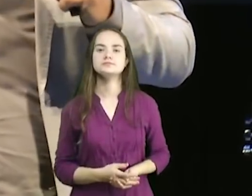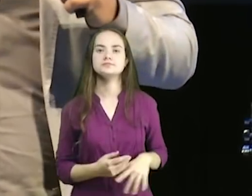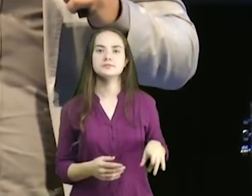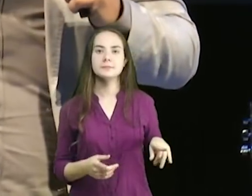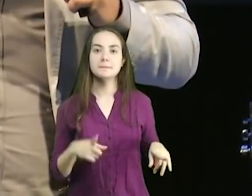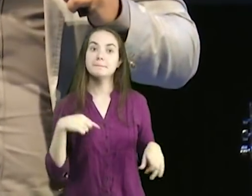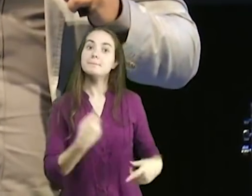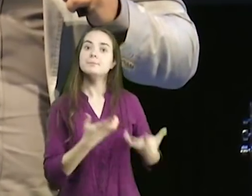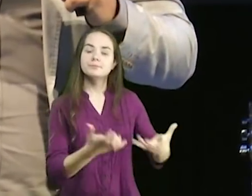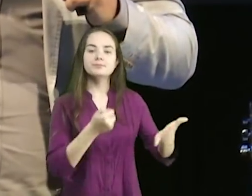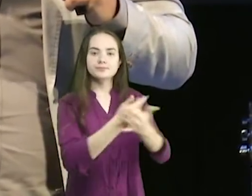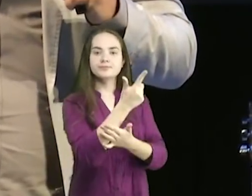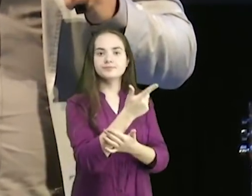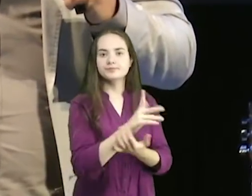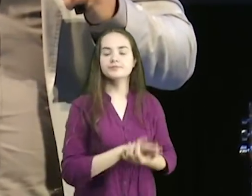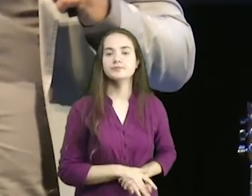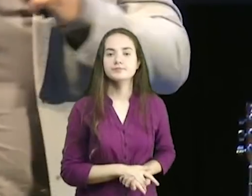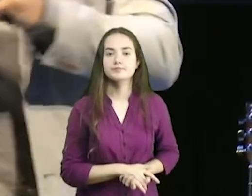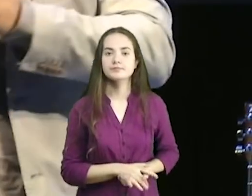não é nada.